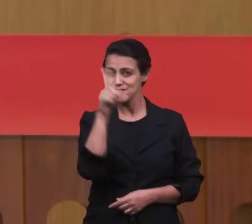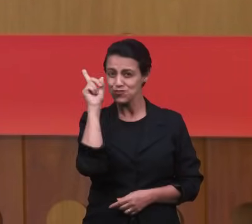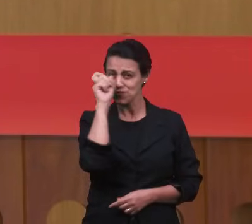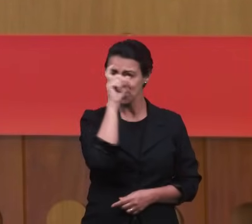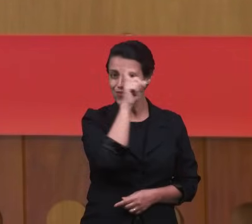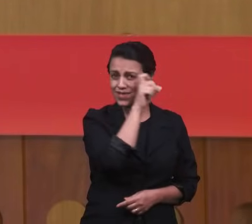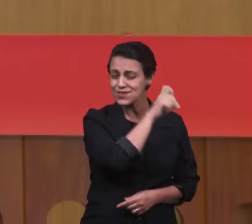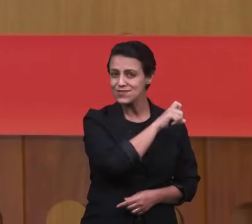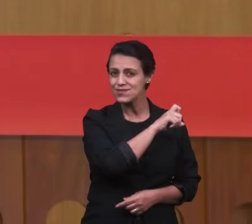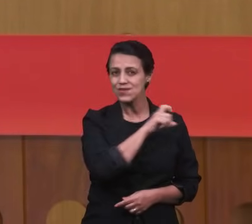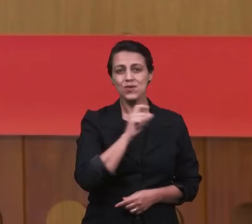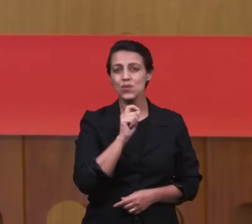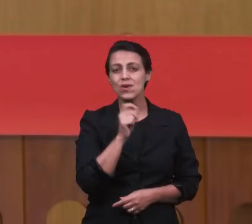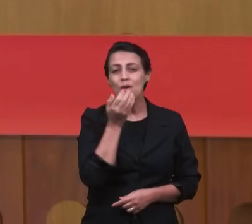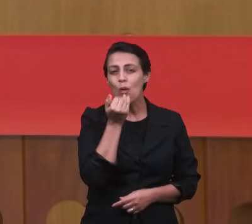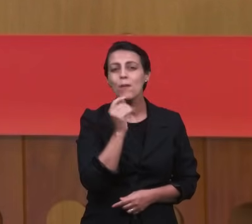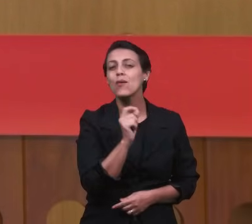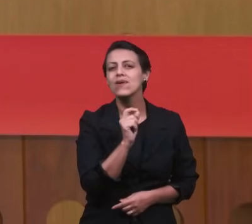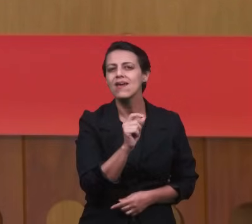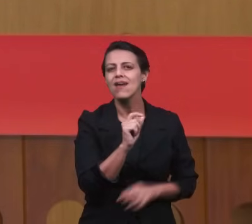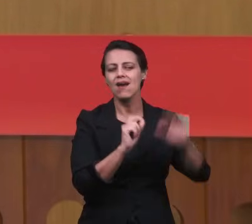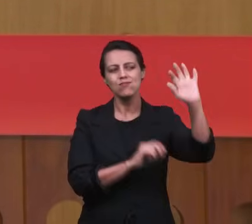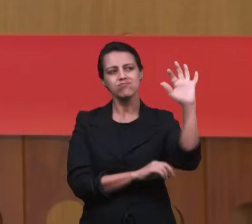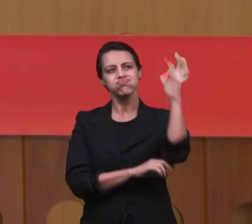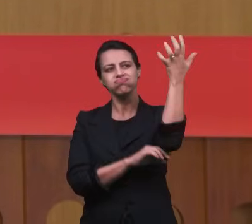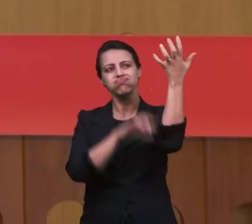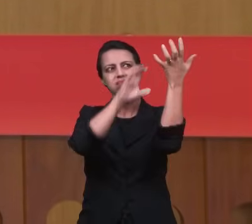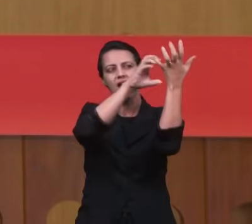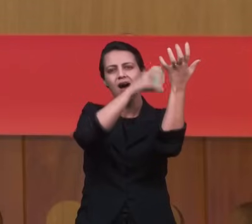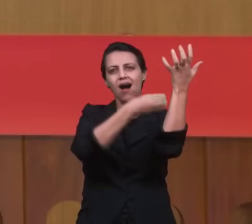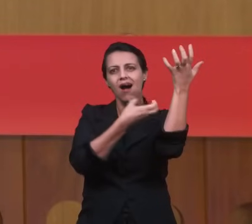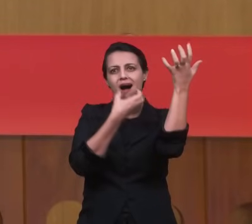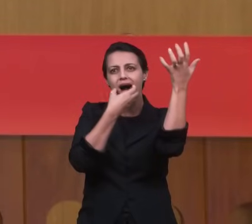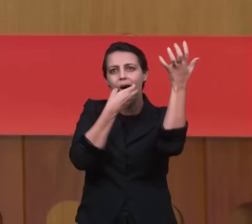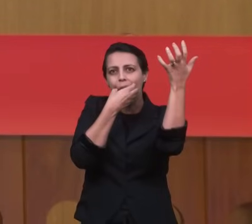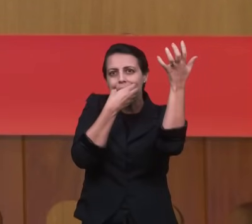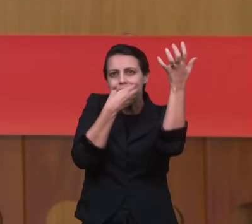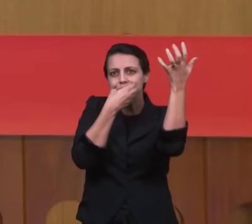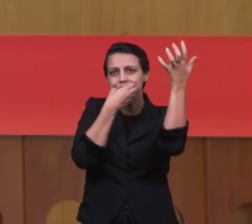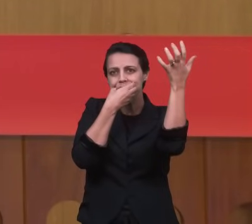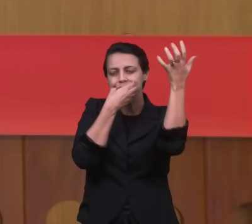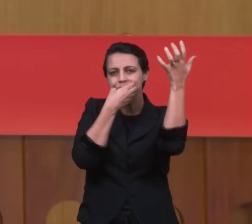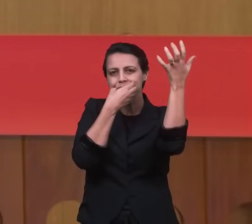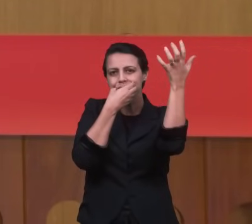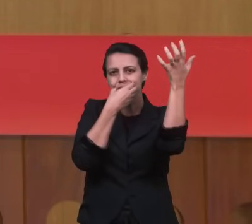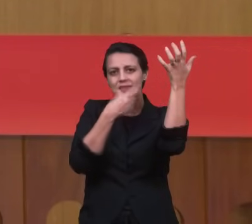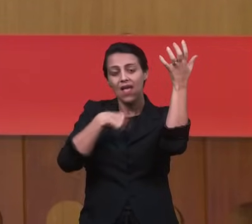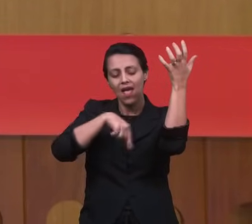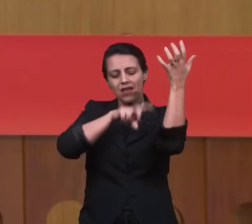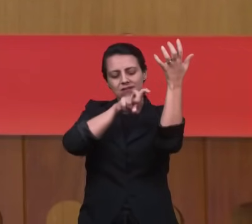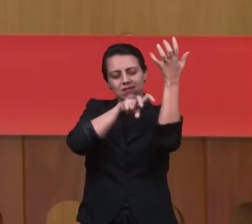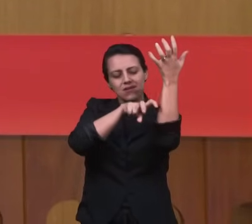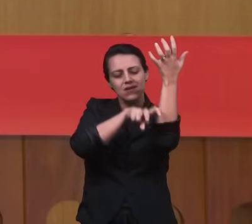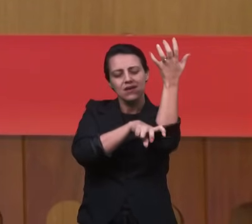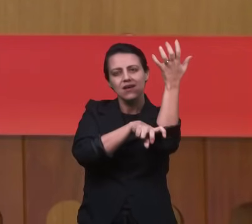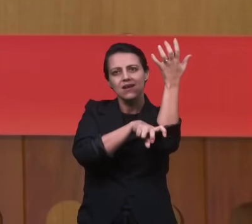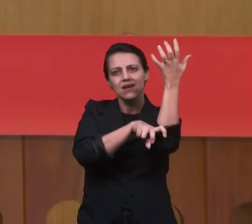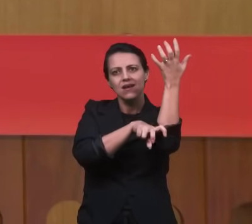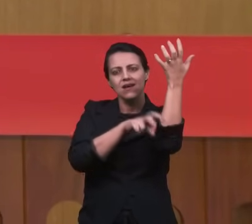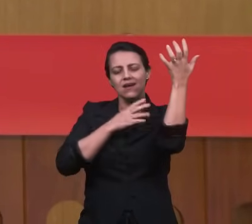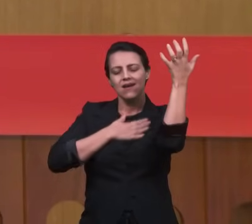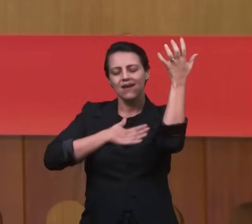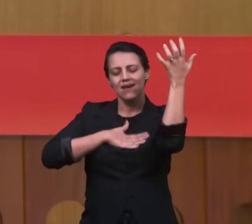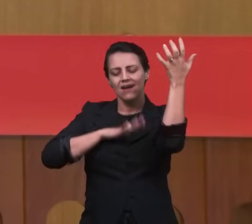O alimento dele era aquilo. Ele chegava debaixo de uma tamareira, era o descanso dele. Era a fruta